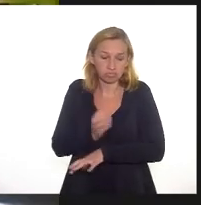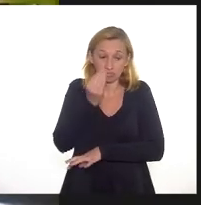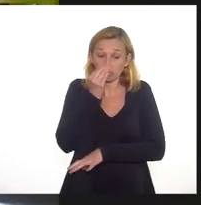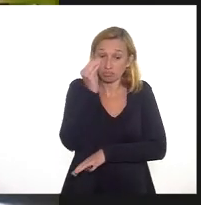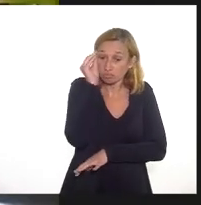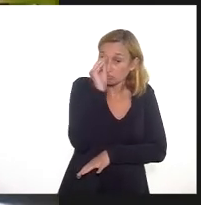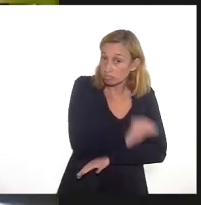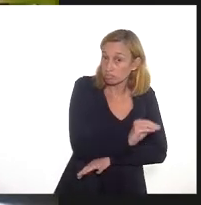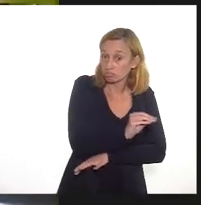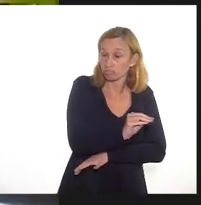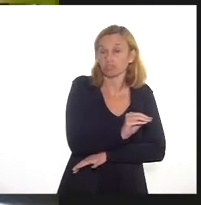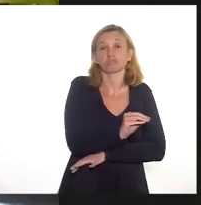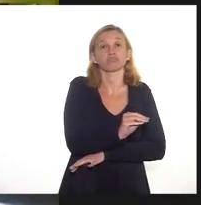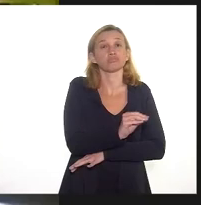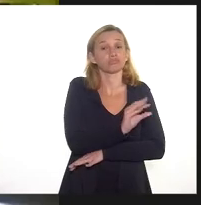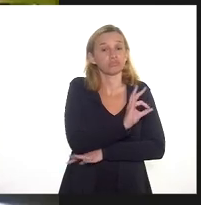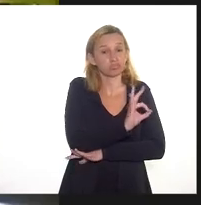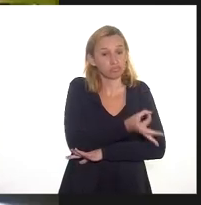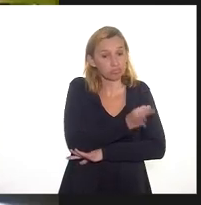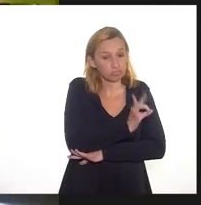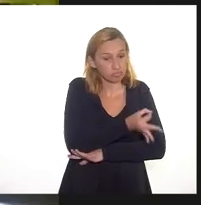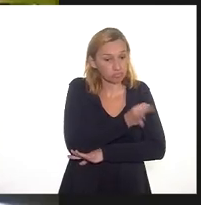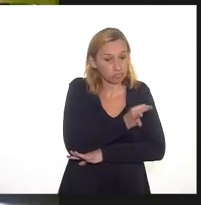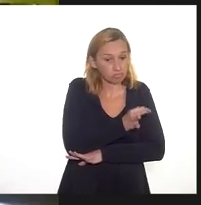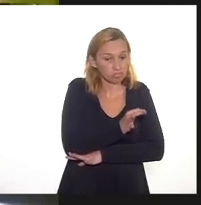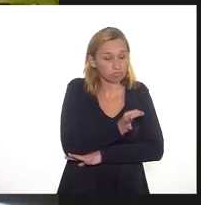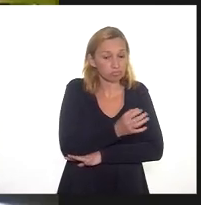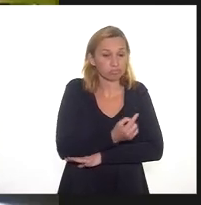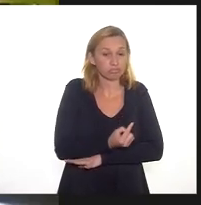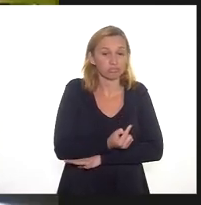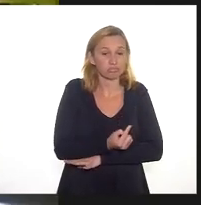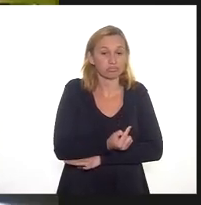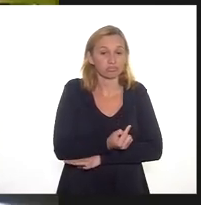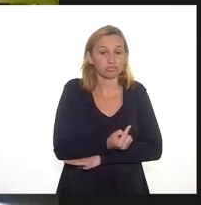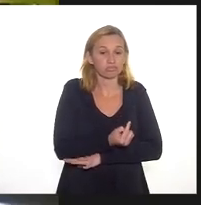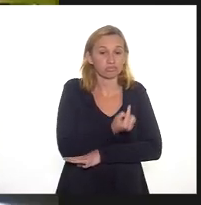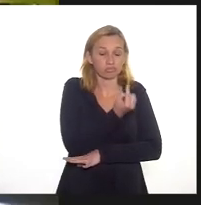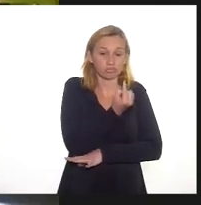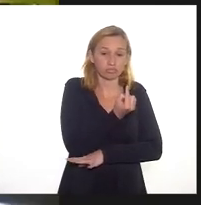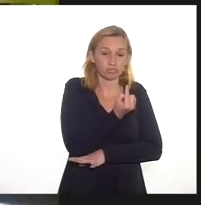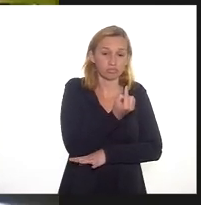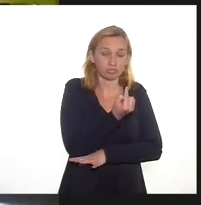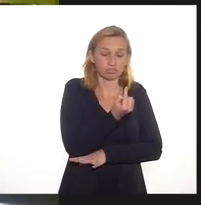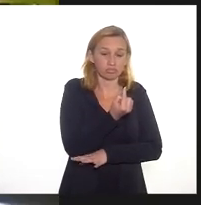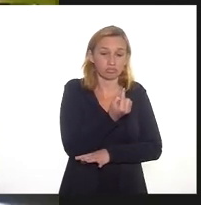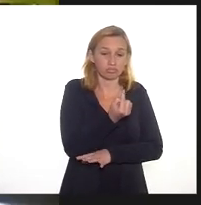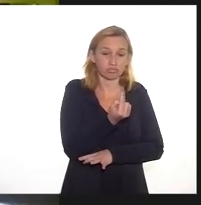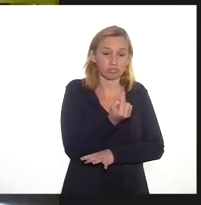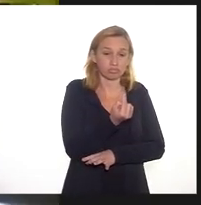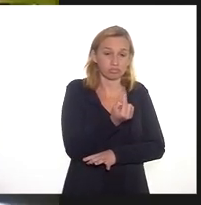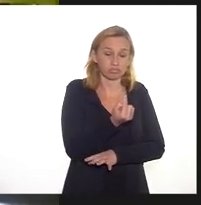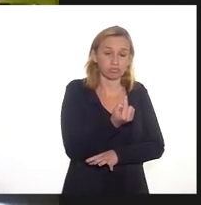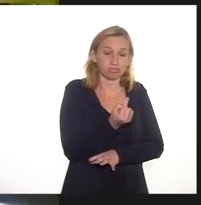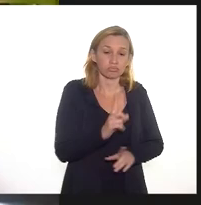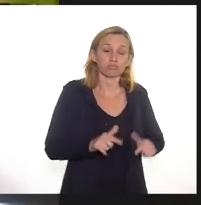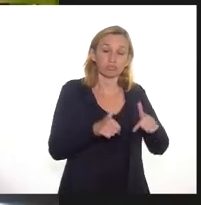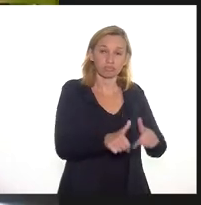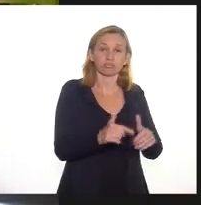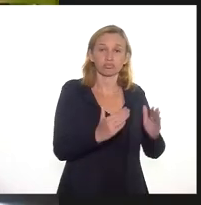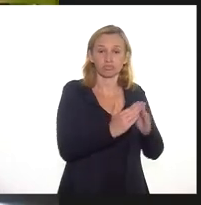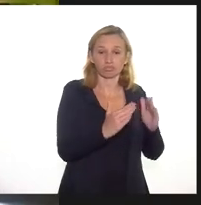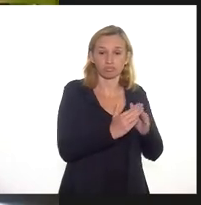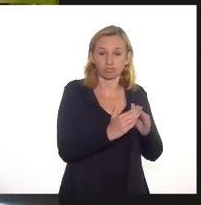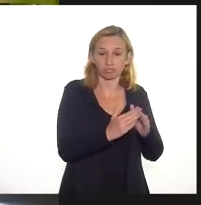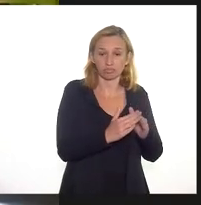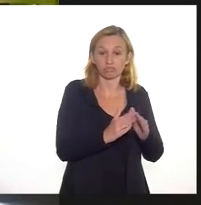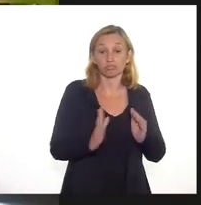ignorar solenemente uma determinação dessa casa. Essa casa suspendeu